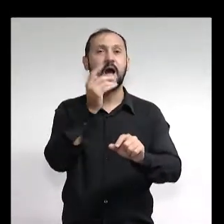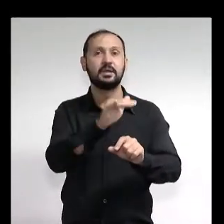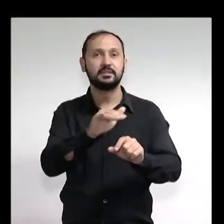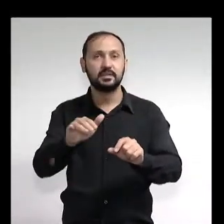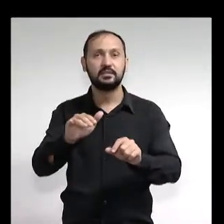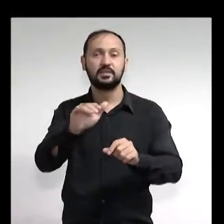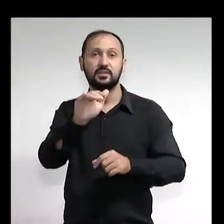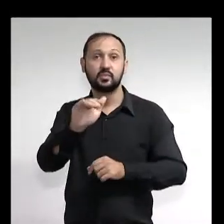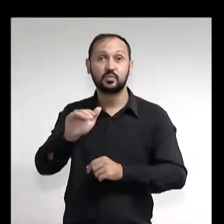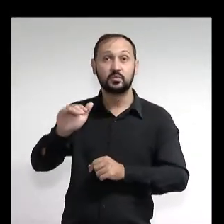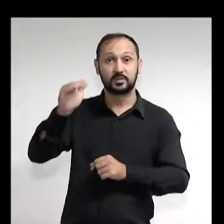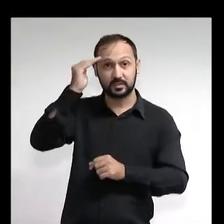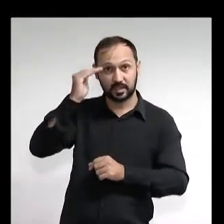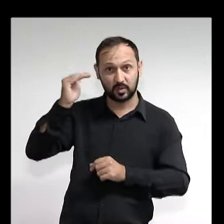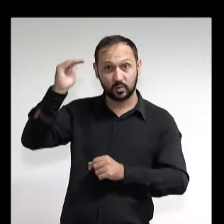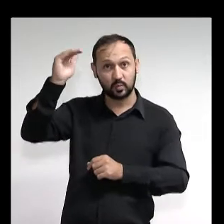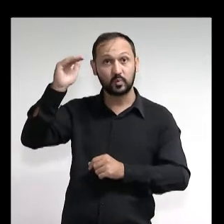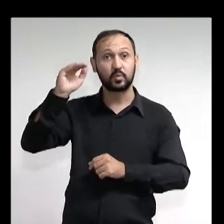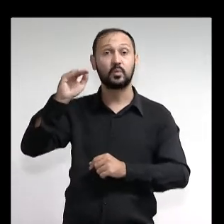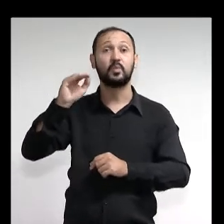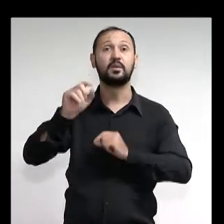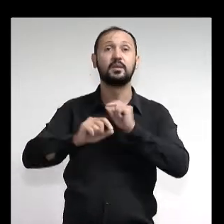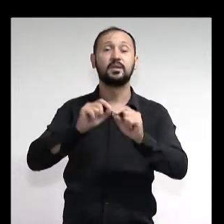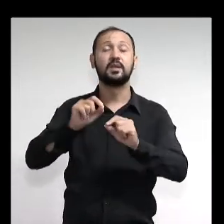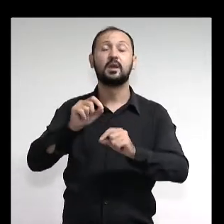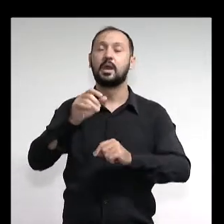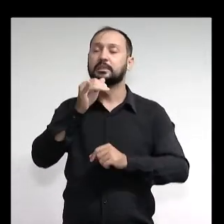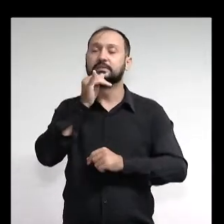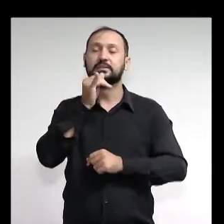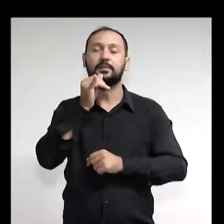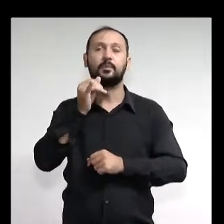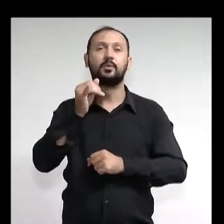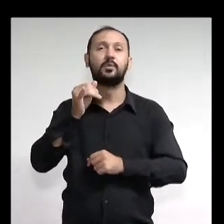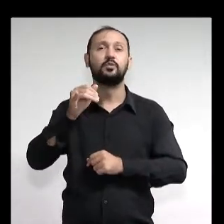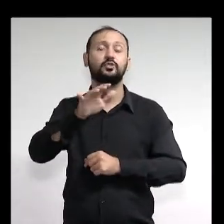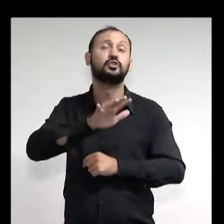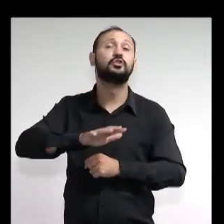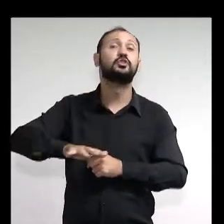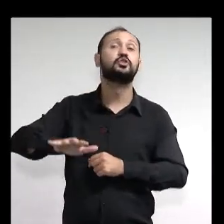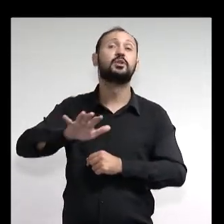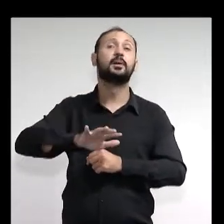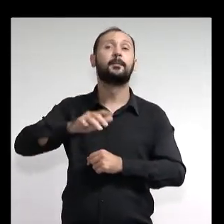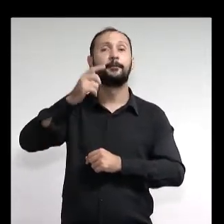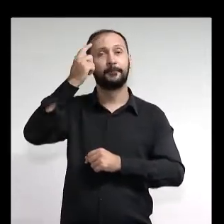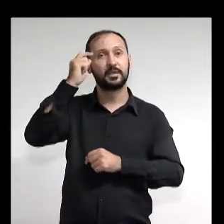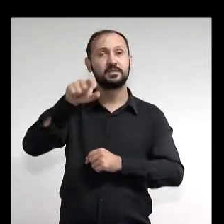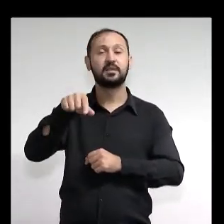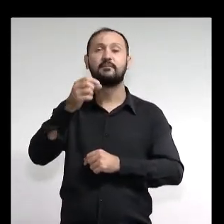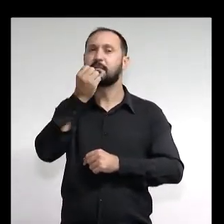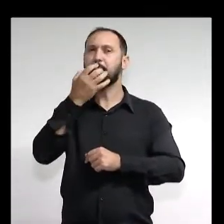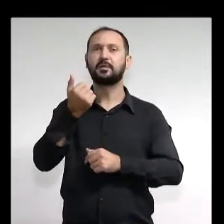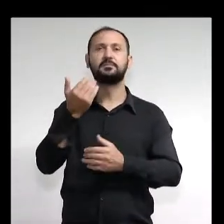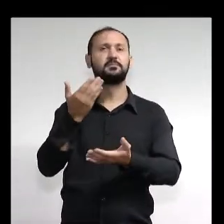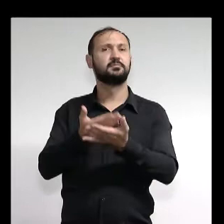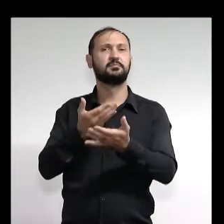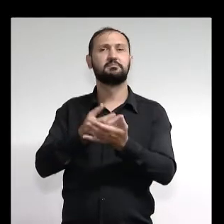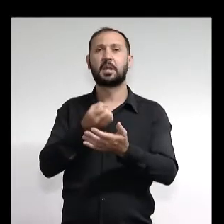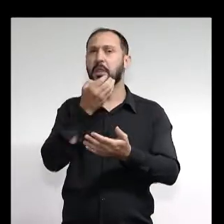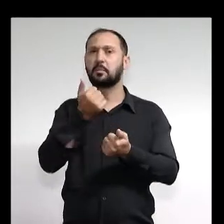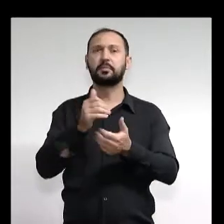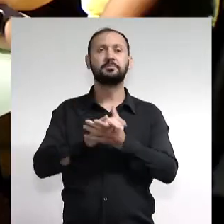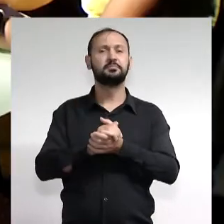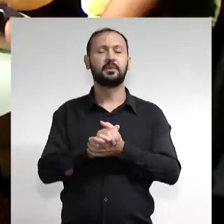pessoas, as crianças e os adultos que, em geral, se imagina que vá bem.